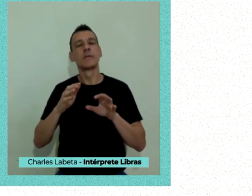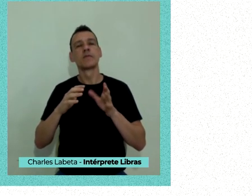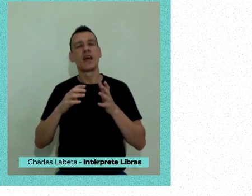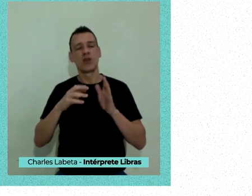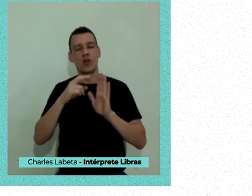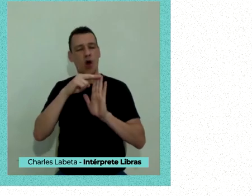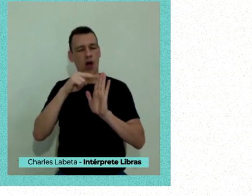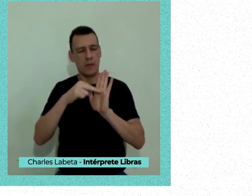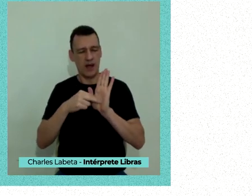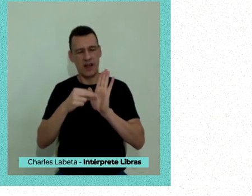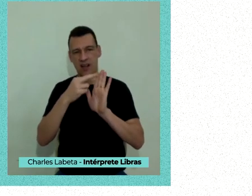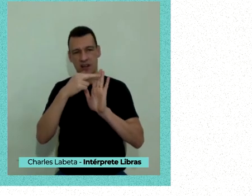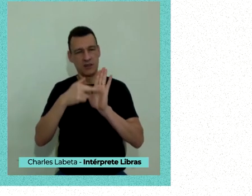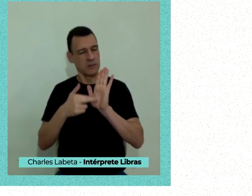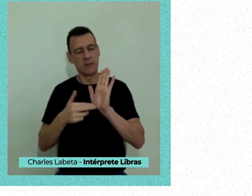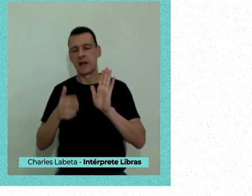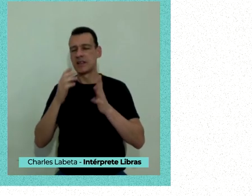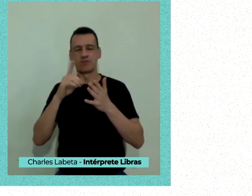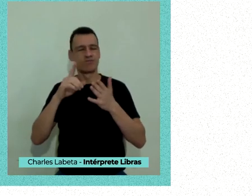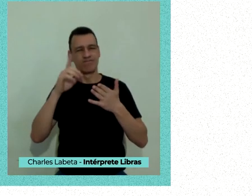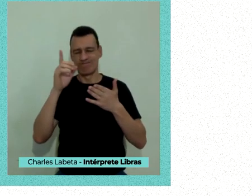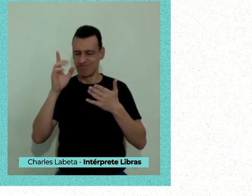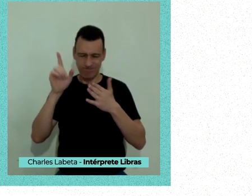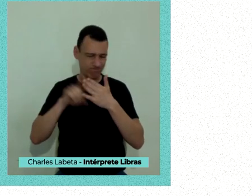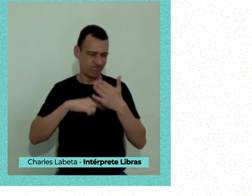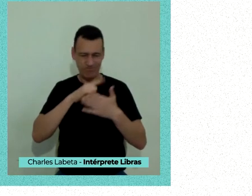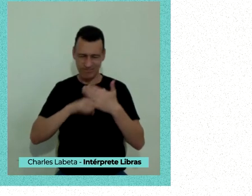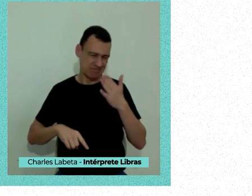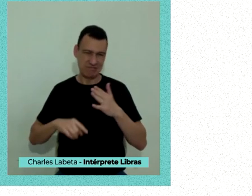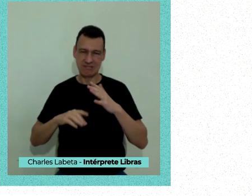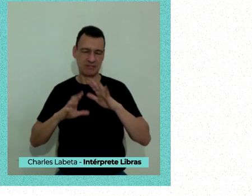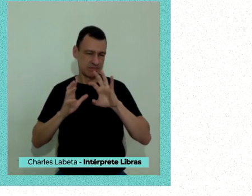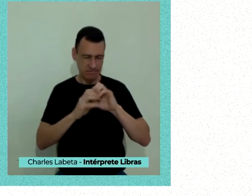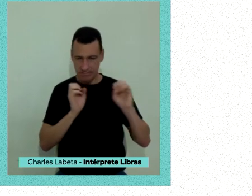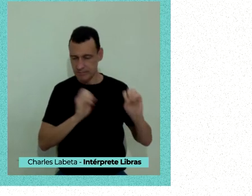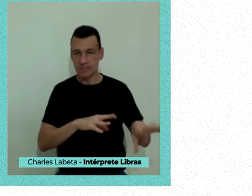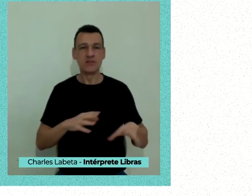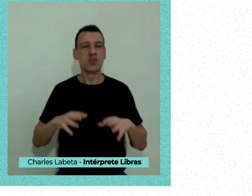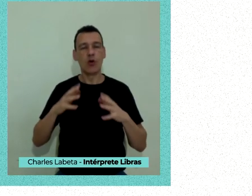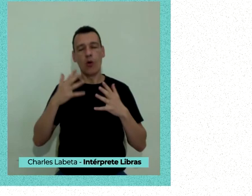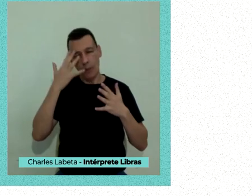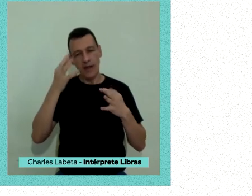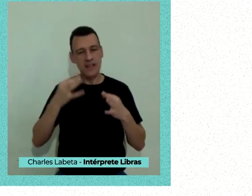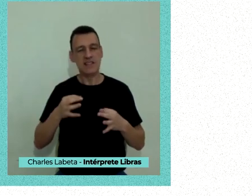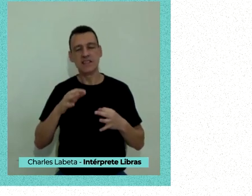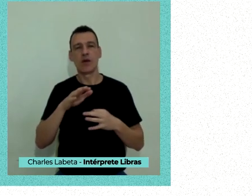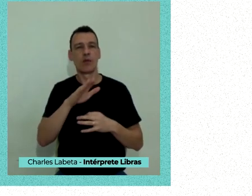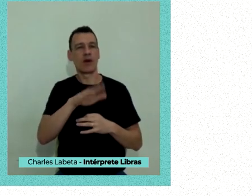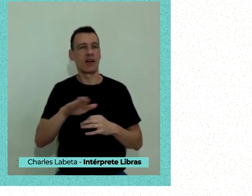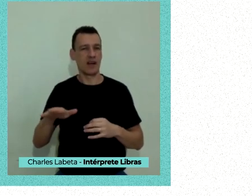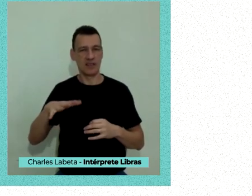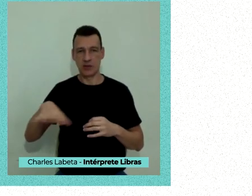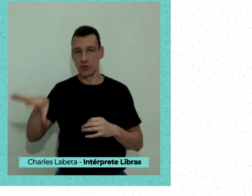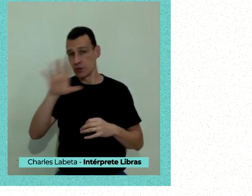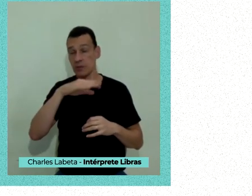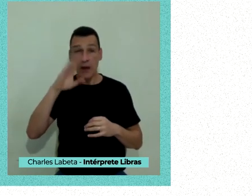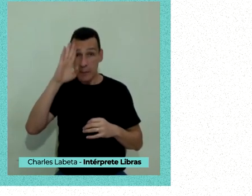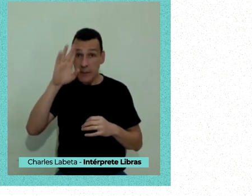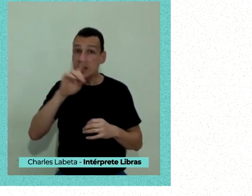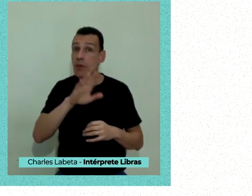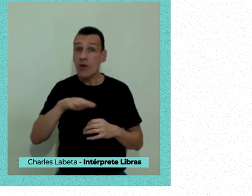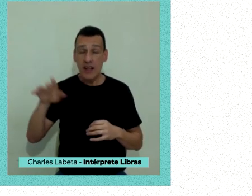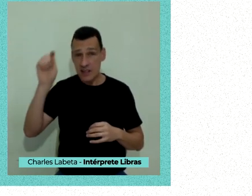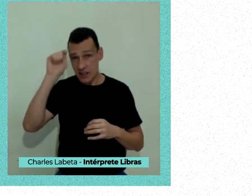desnaturalize padrões, corpos, compreensões sobre as crianças, especialmente as crianças negras,